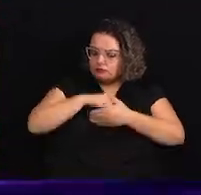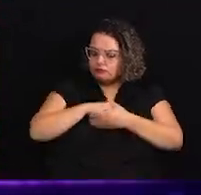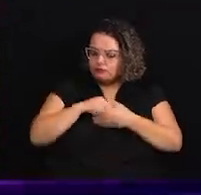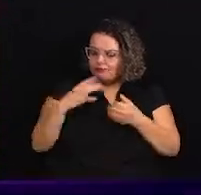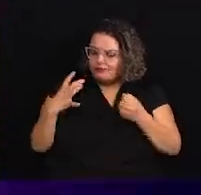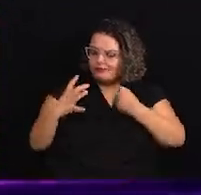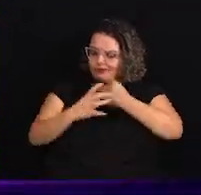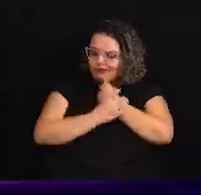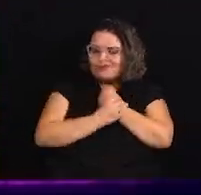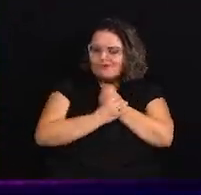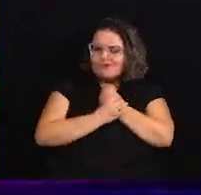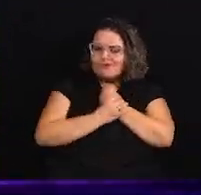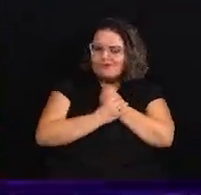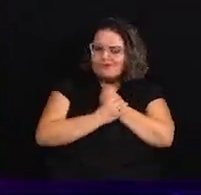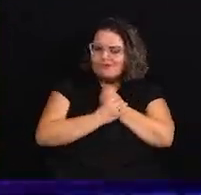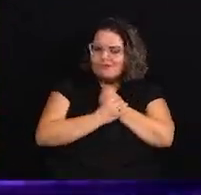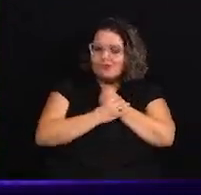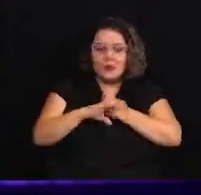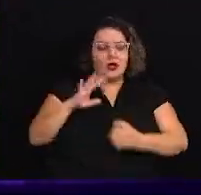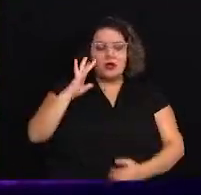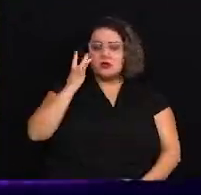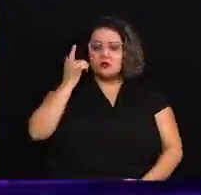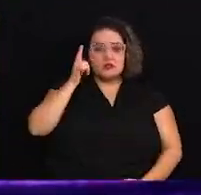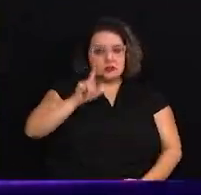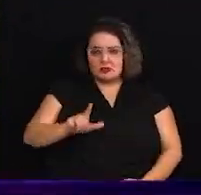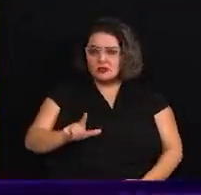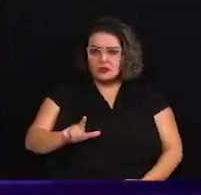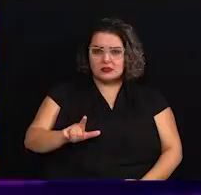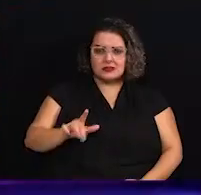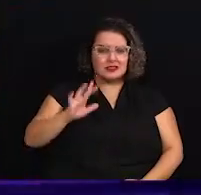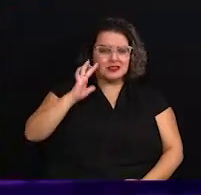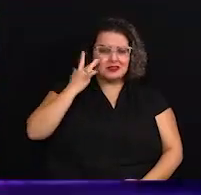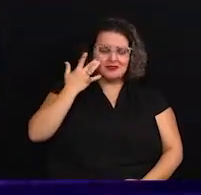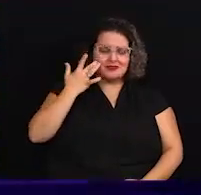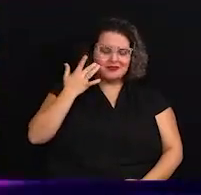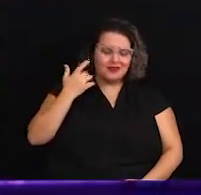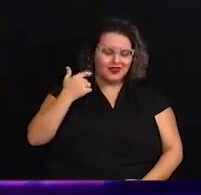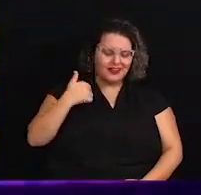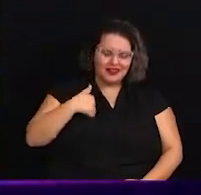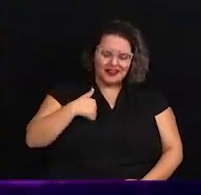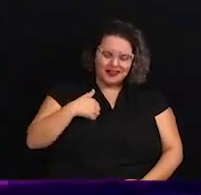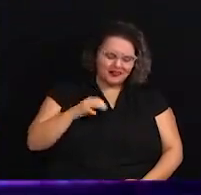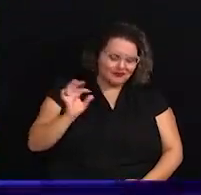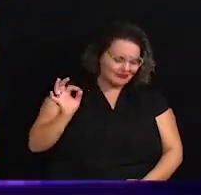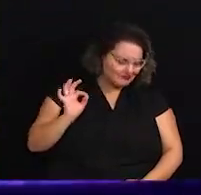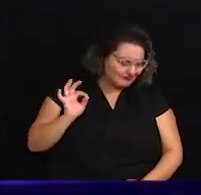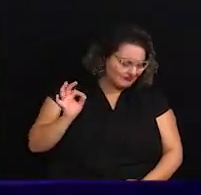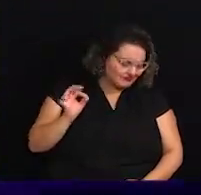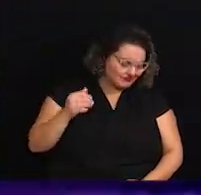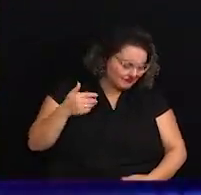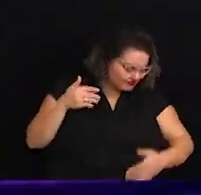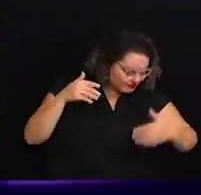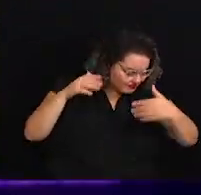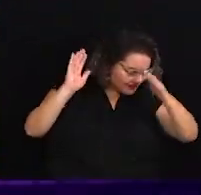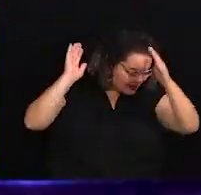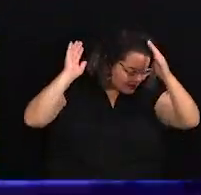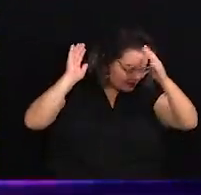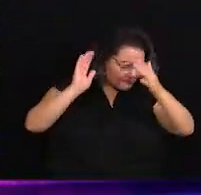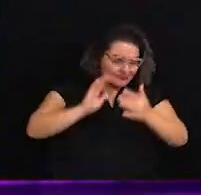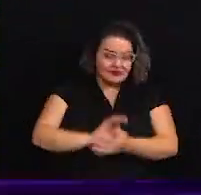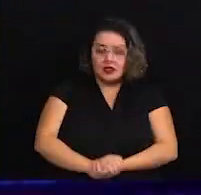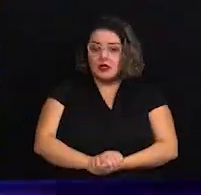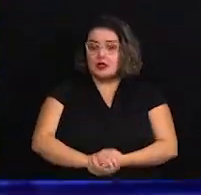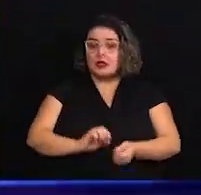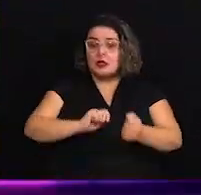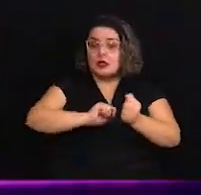agarrado ou preso, achando que não vai conseguir ou achando que você não é nada. E muitas vezes